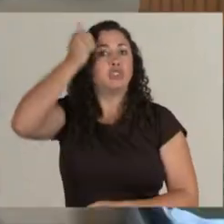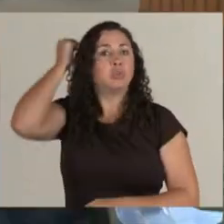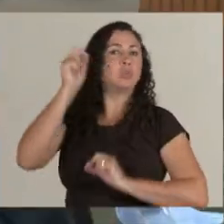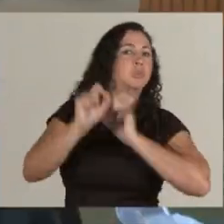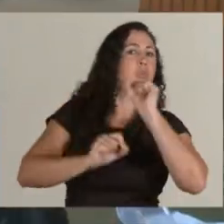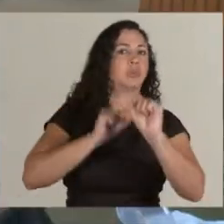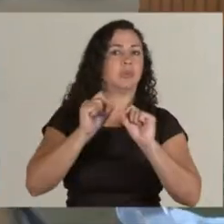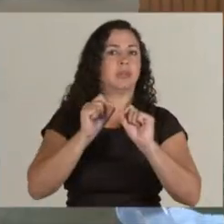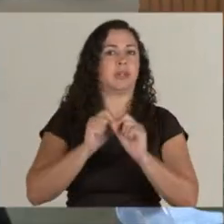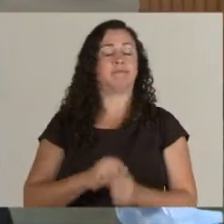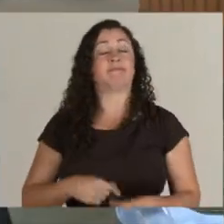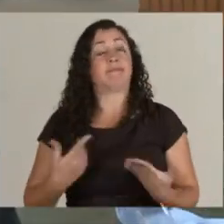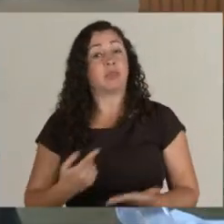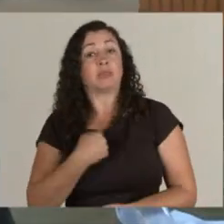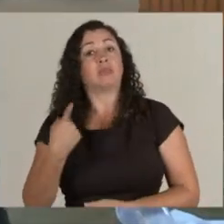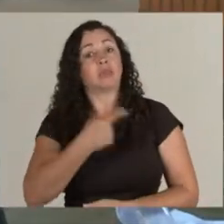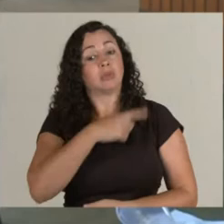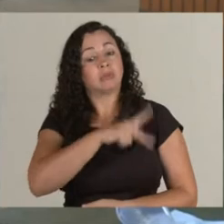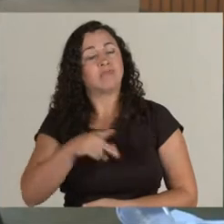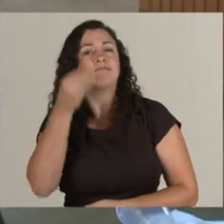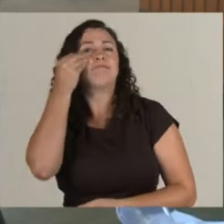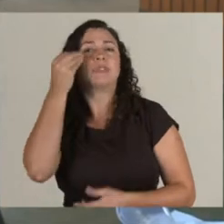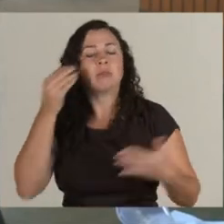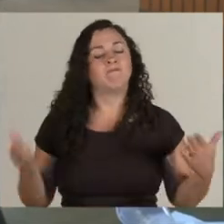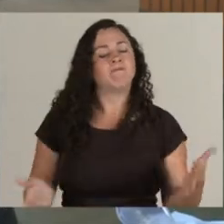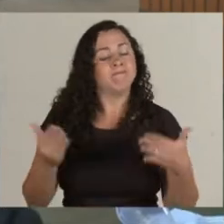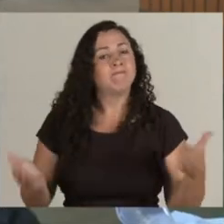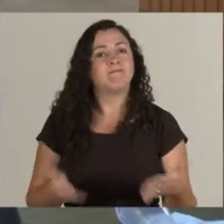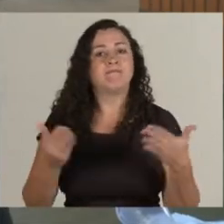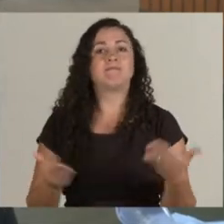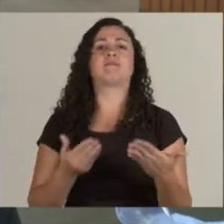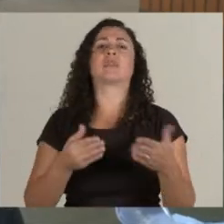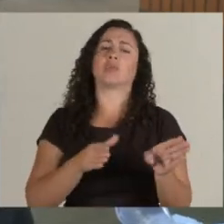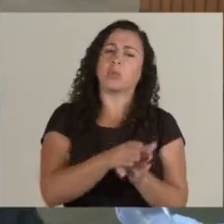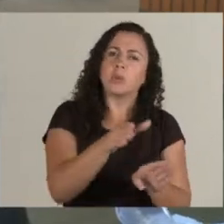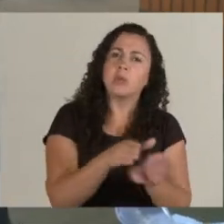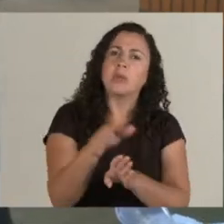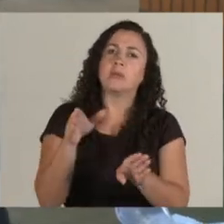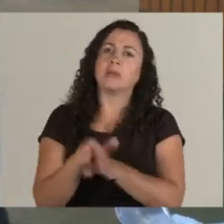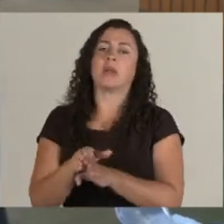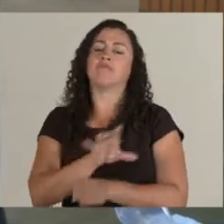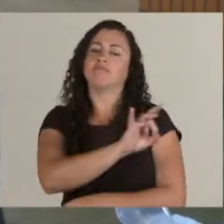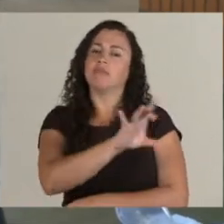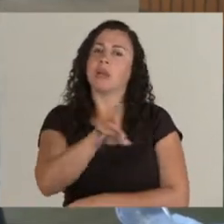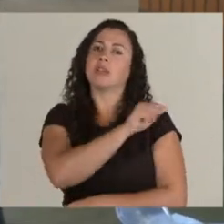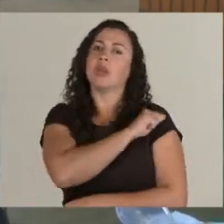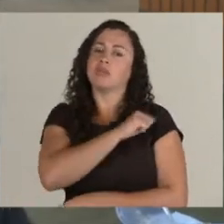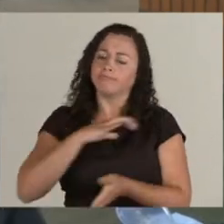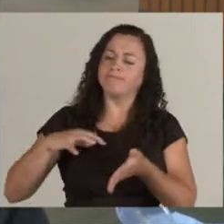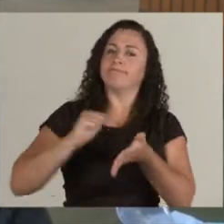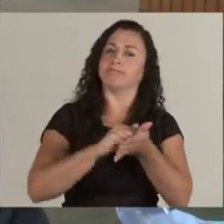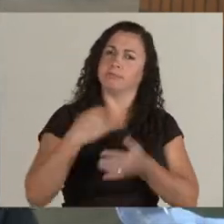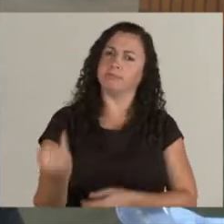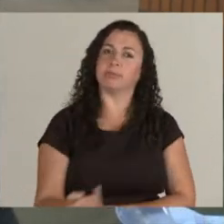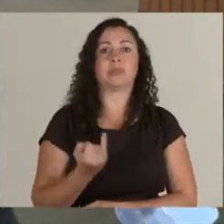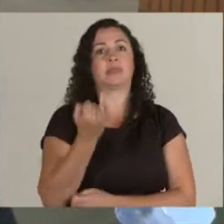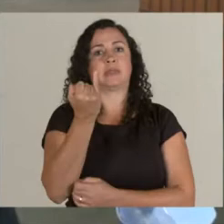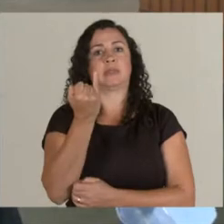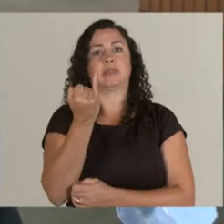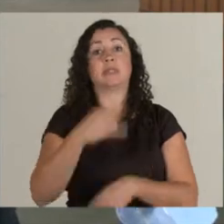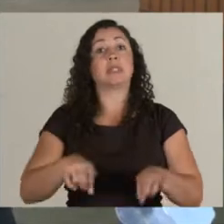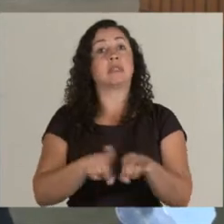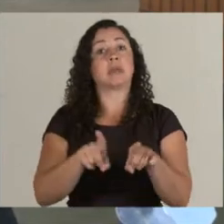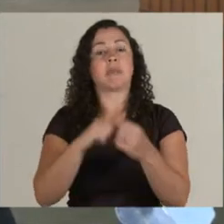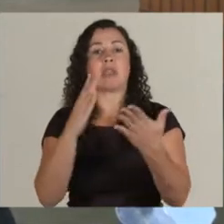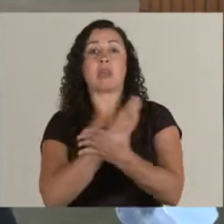Nós tentamos, né, estimulá-los, né, temos assim, orientado muitos a se inscreverem, aproveitando a